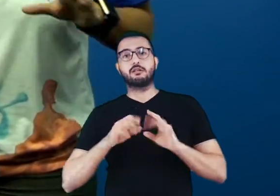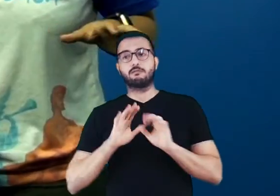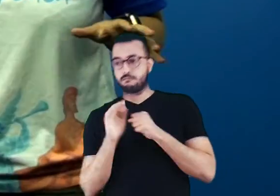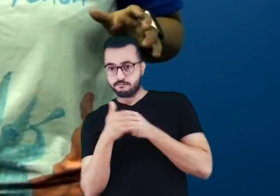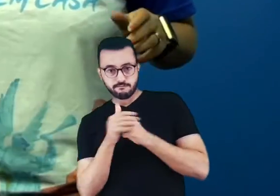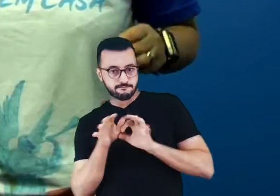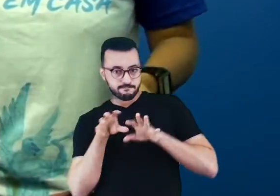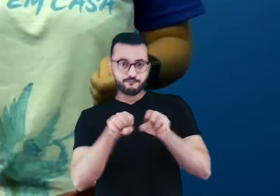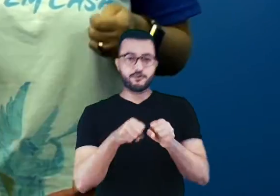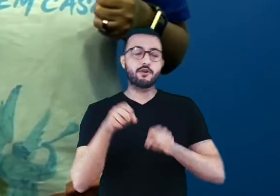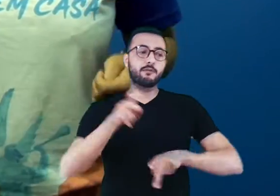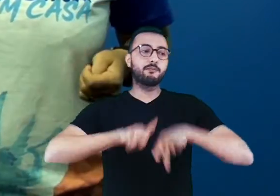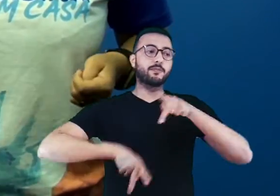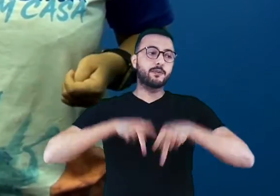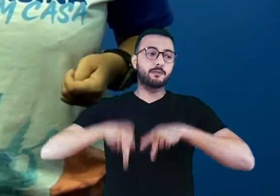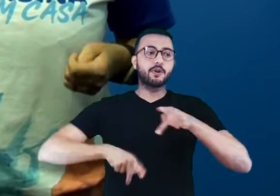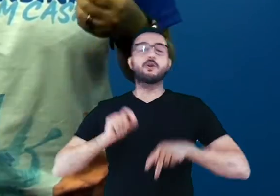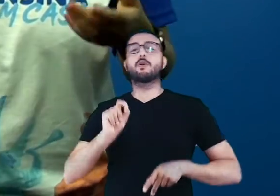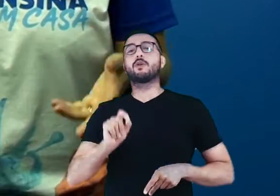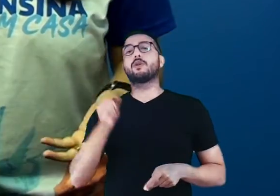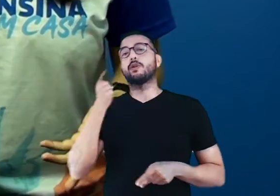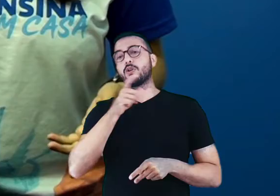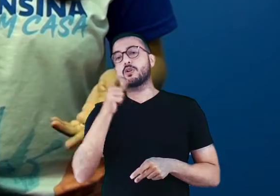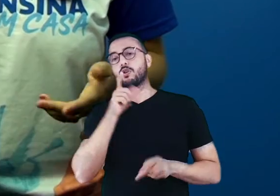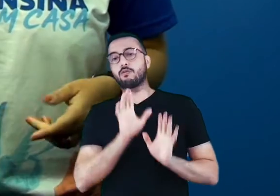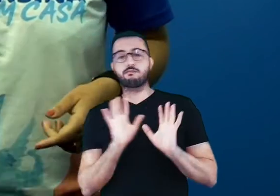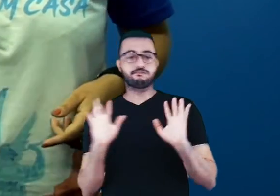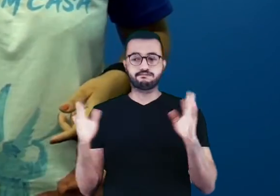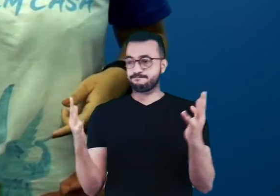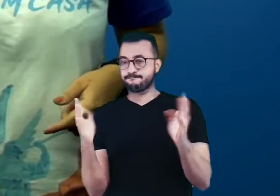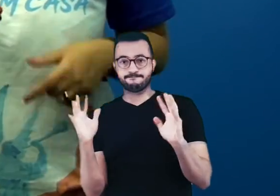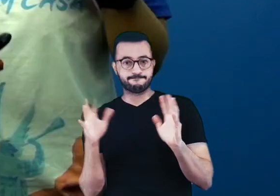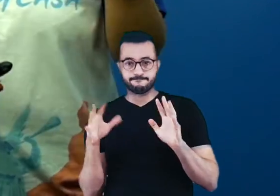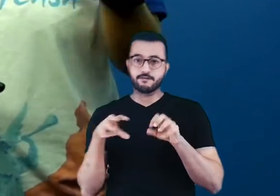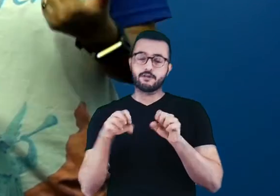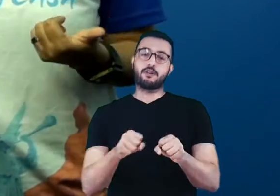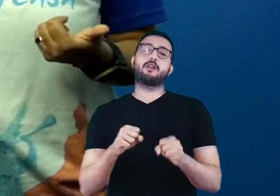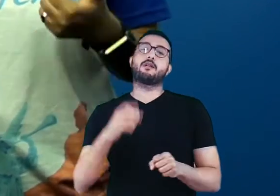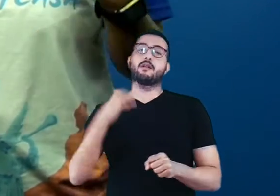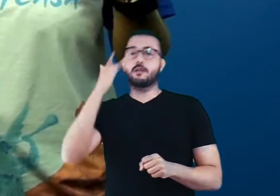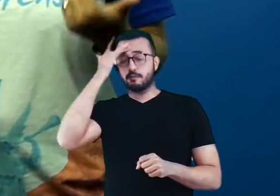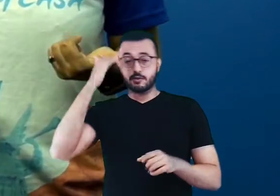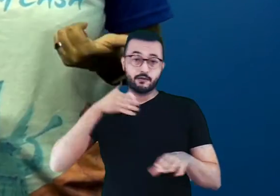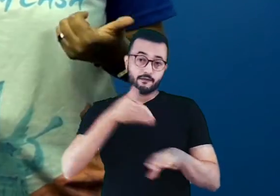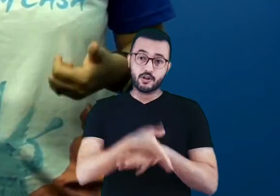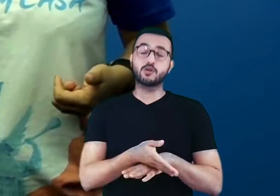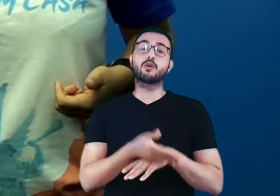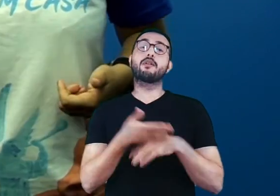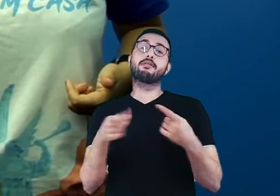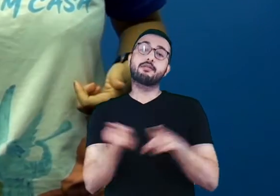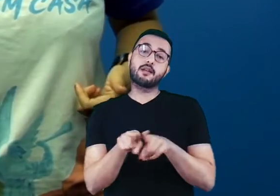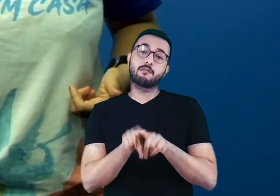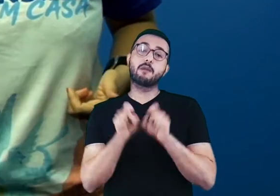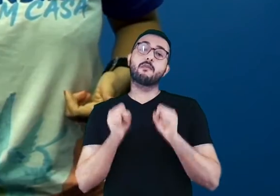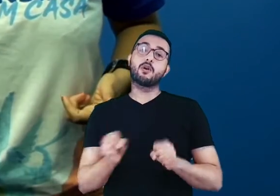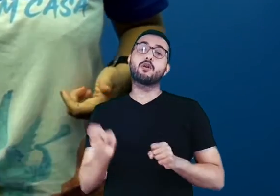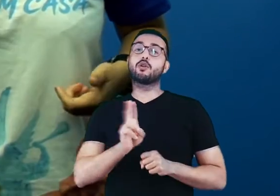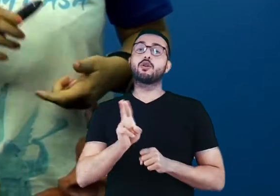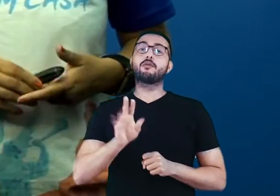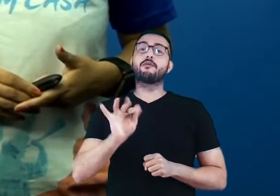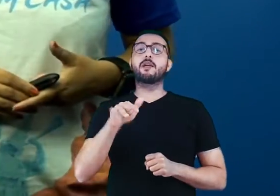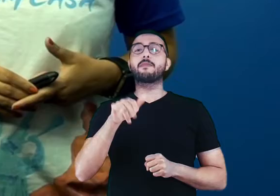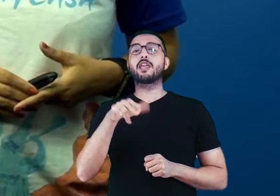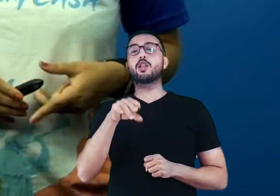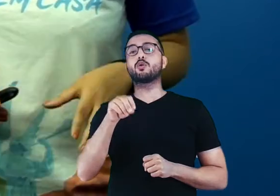emboscada, a população manteve o quê? Forte cerco aos invasores. Esses invasores também podem ser chamados de